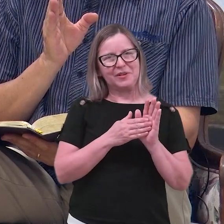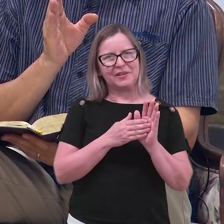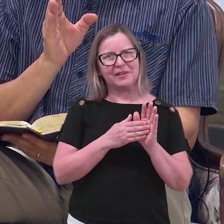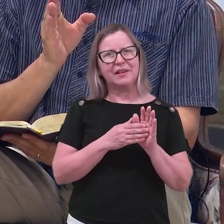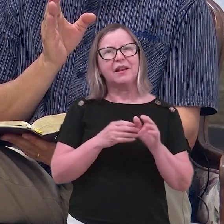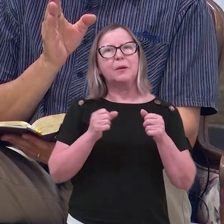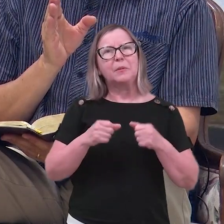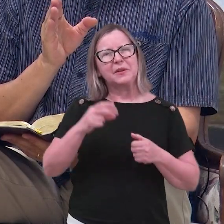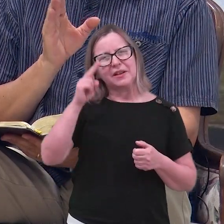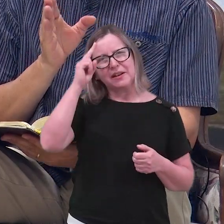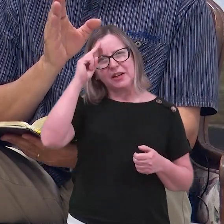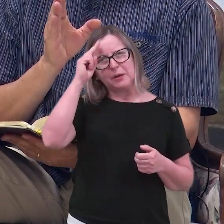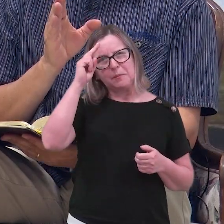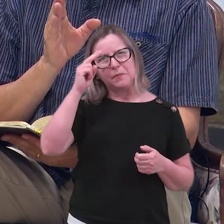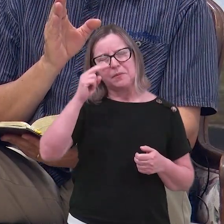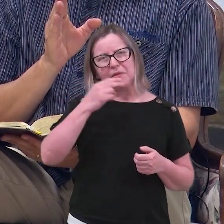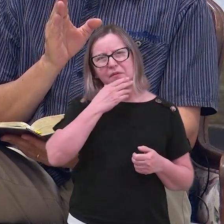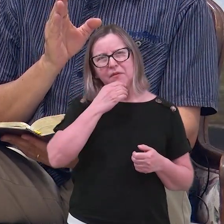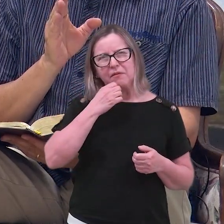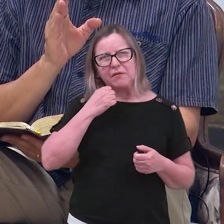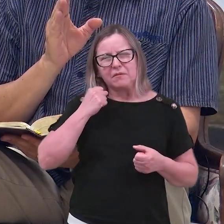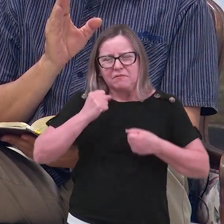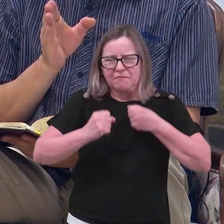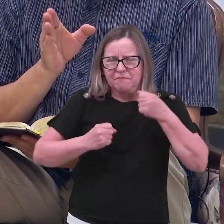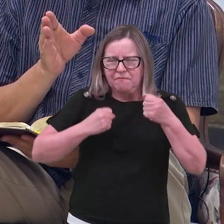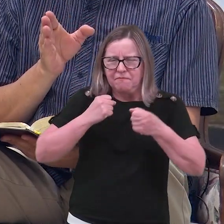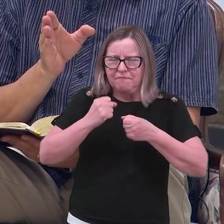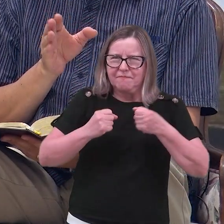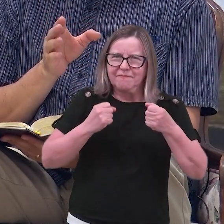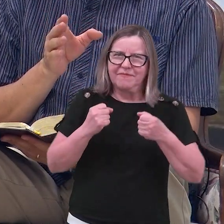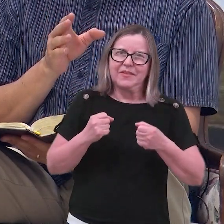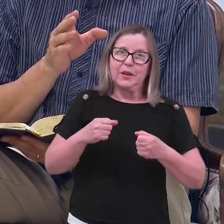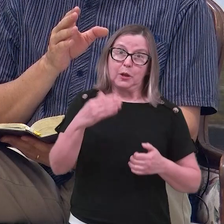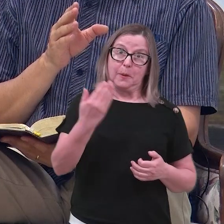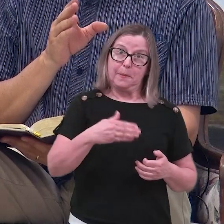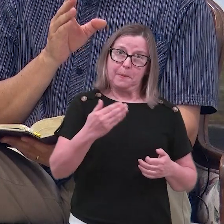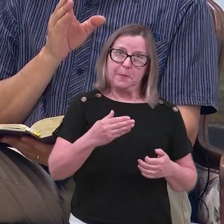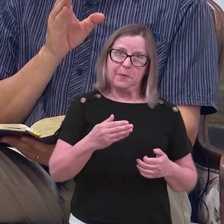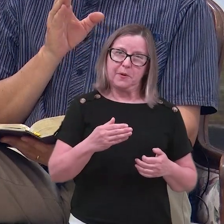quando ele sai para uma prova de curta distância,